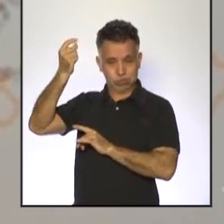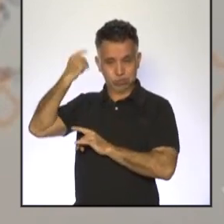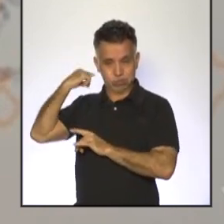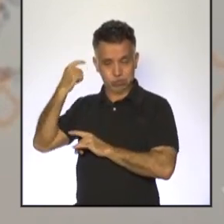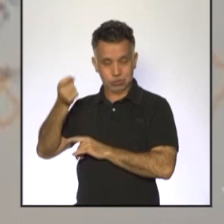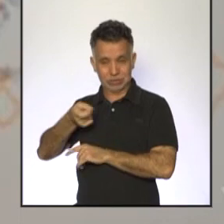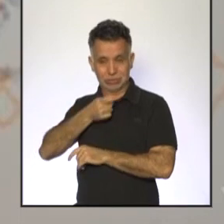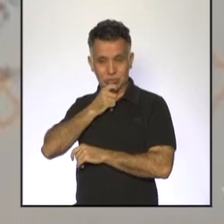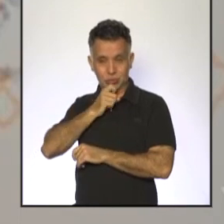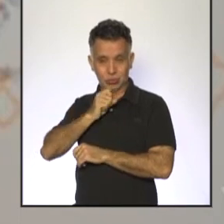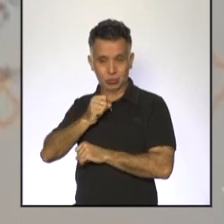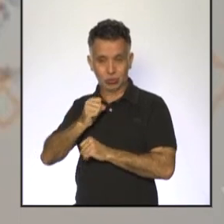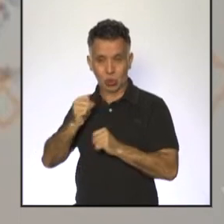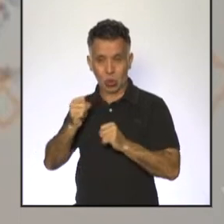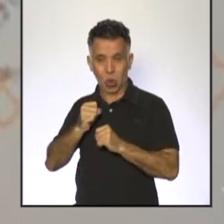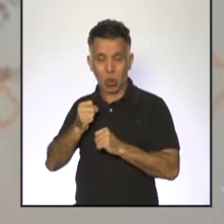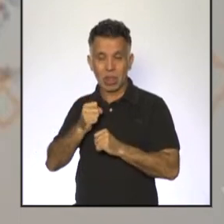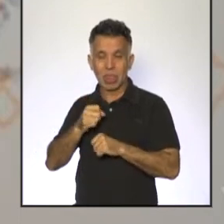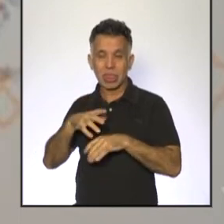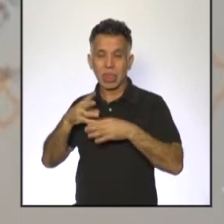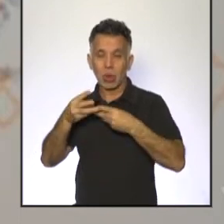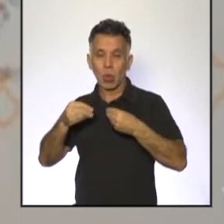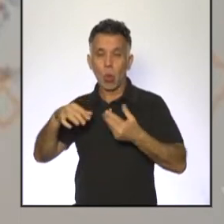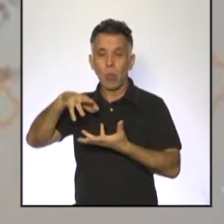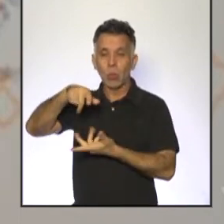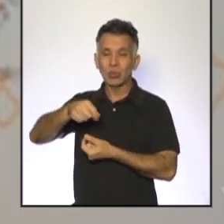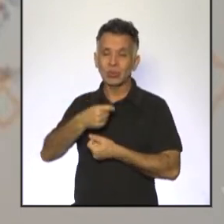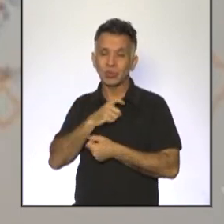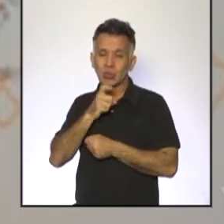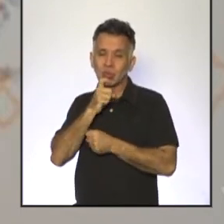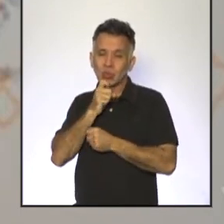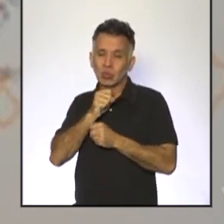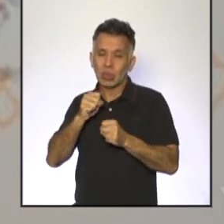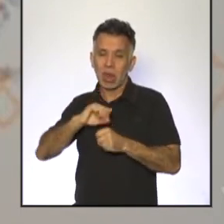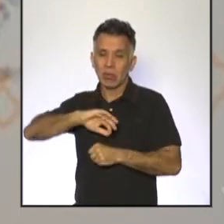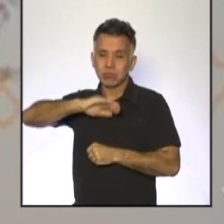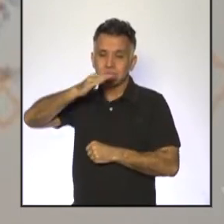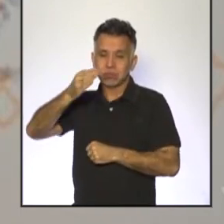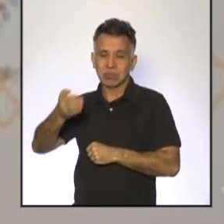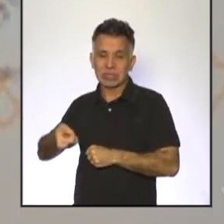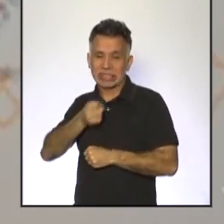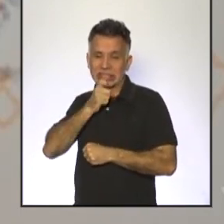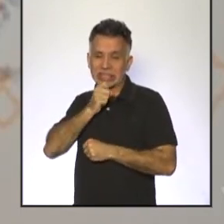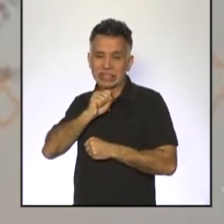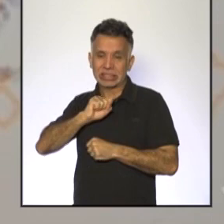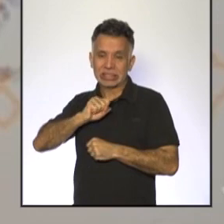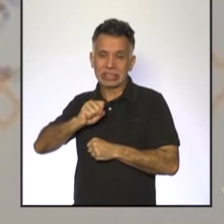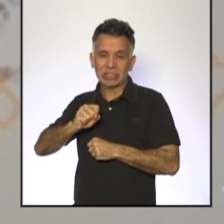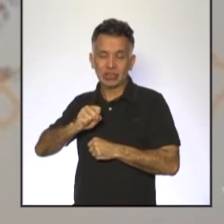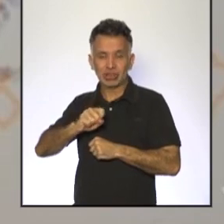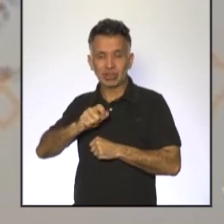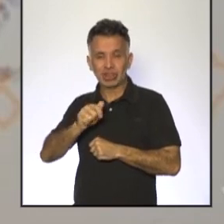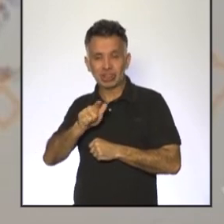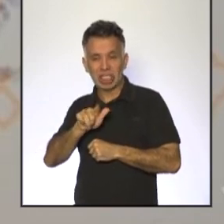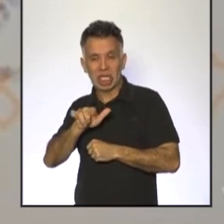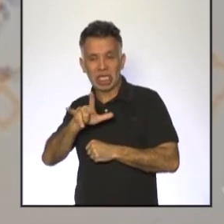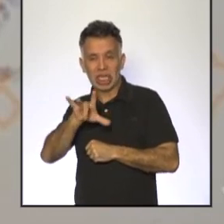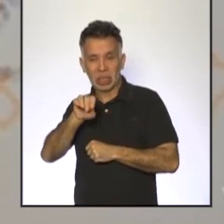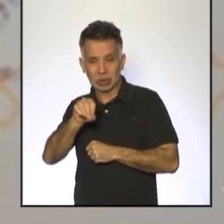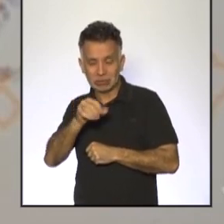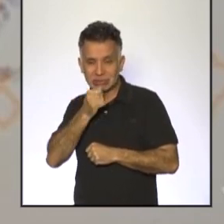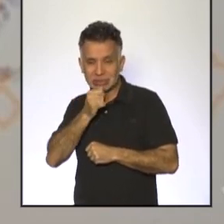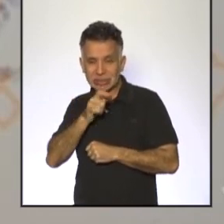períodos das grandes glaciações, o mundo está mais seco. Essas geleiras deixam o mundo mais seco. Isso gera regressão